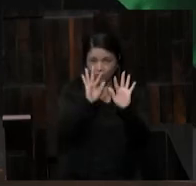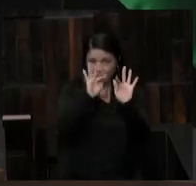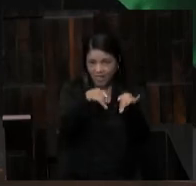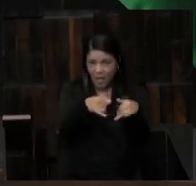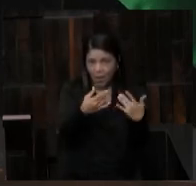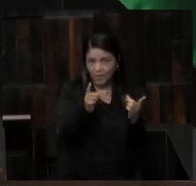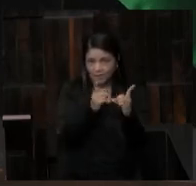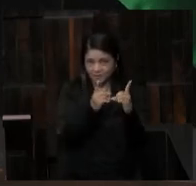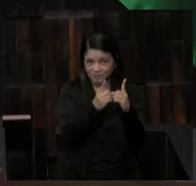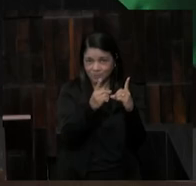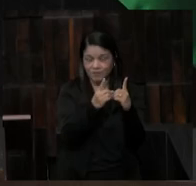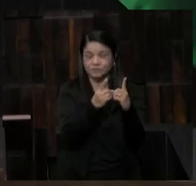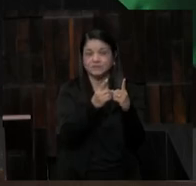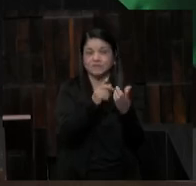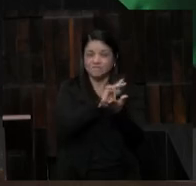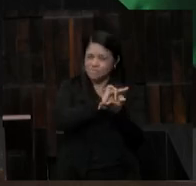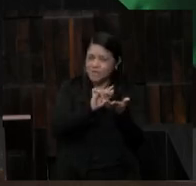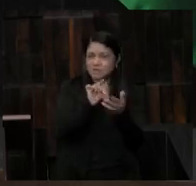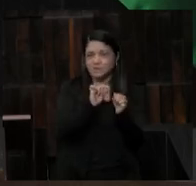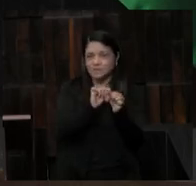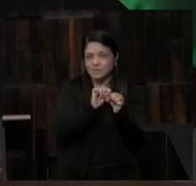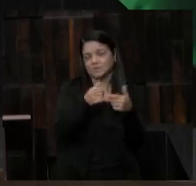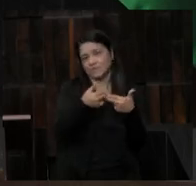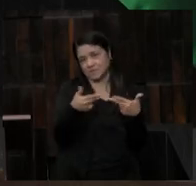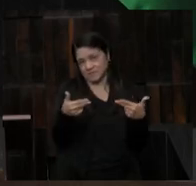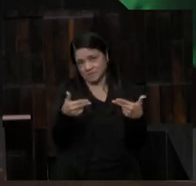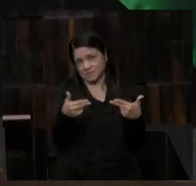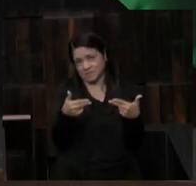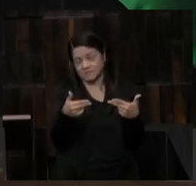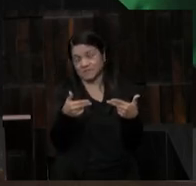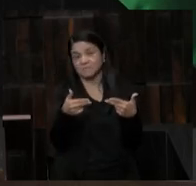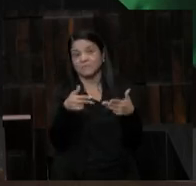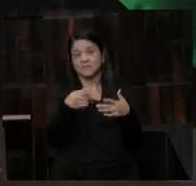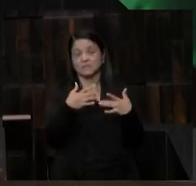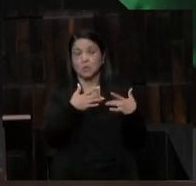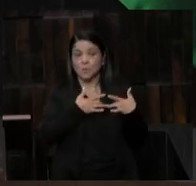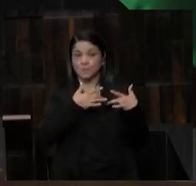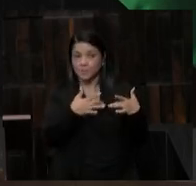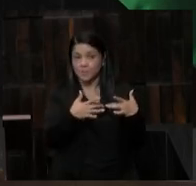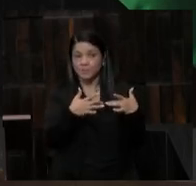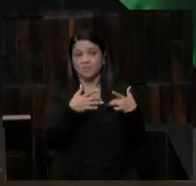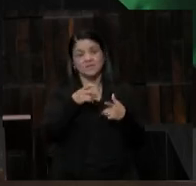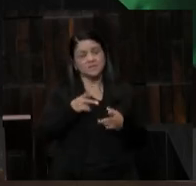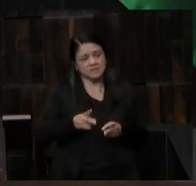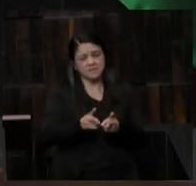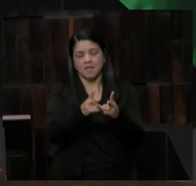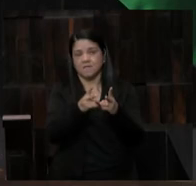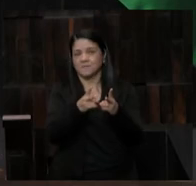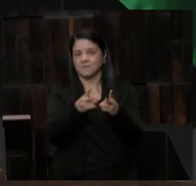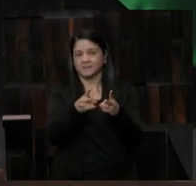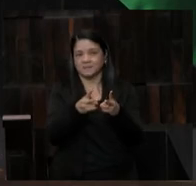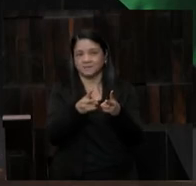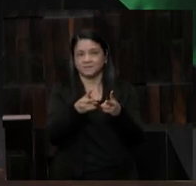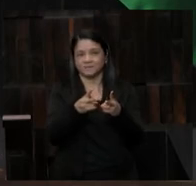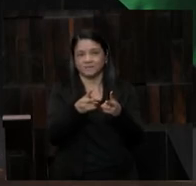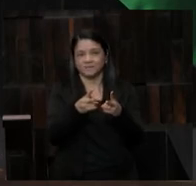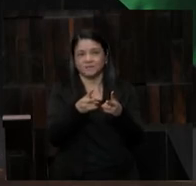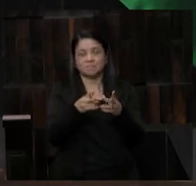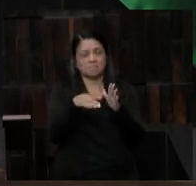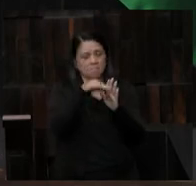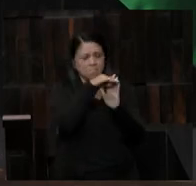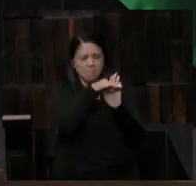muitas coisas a fazer ainda, mas eu me coloco à disposição sempre, para todas as